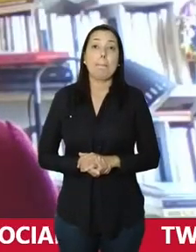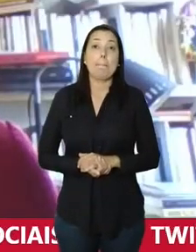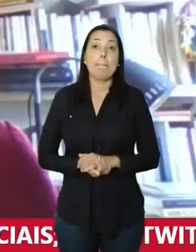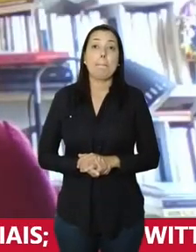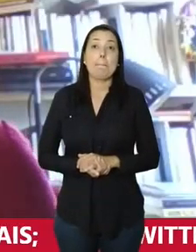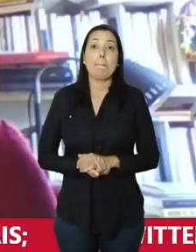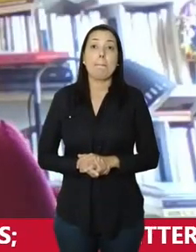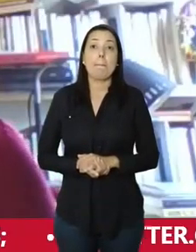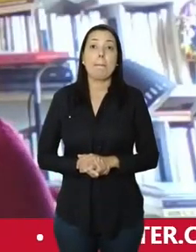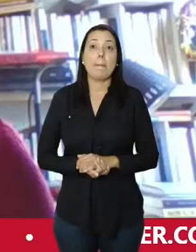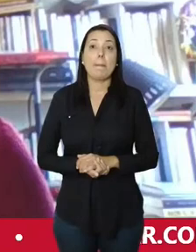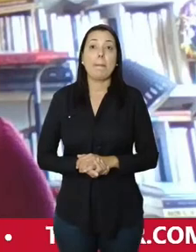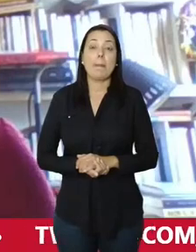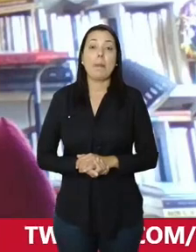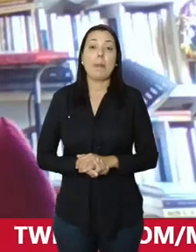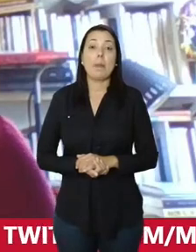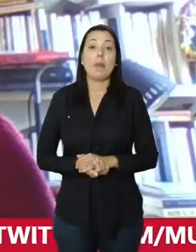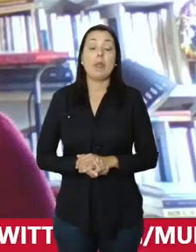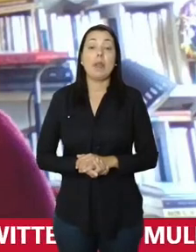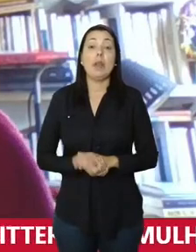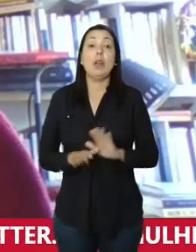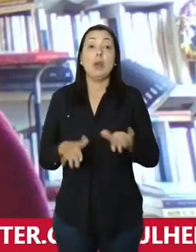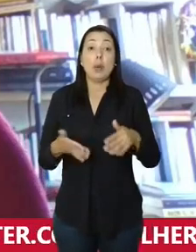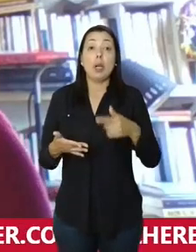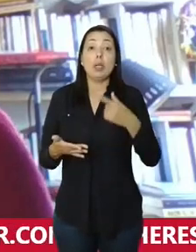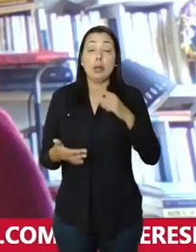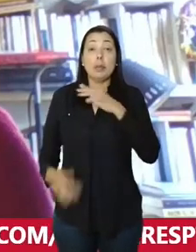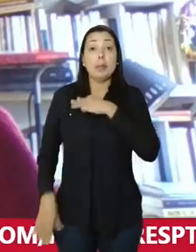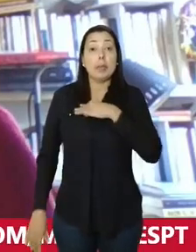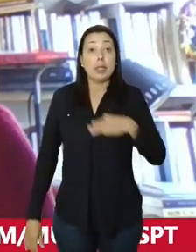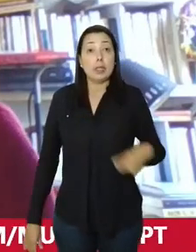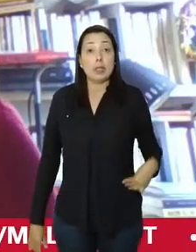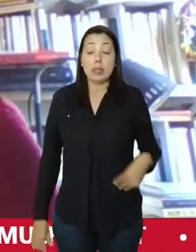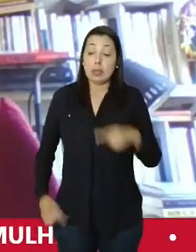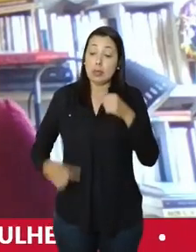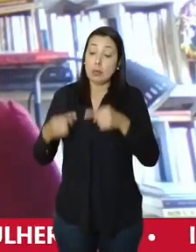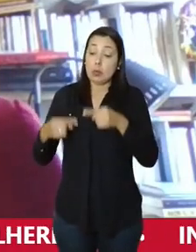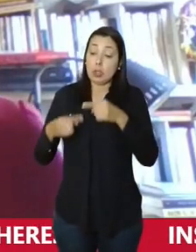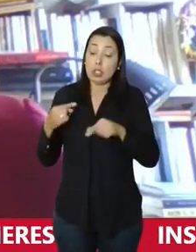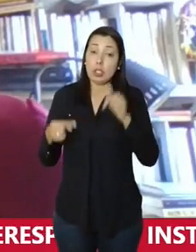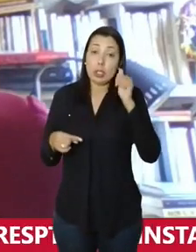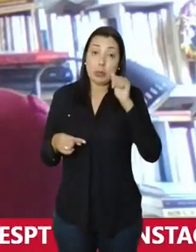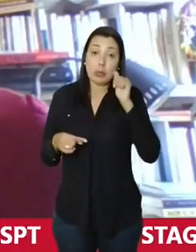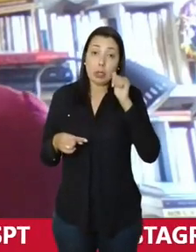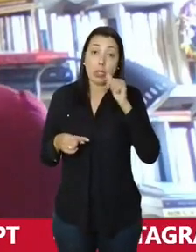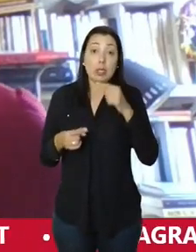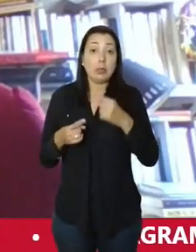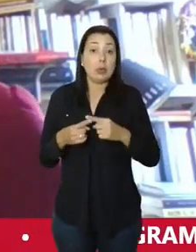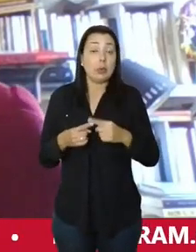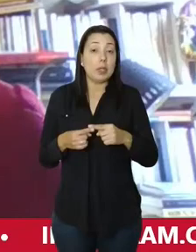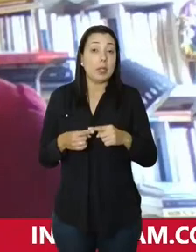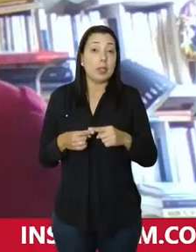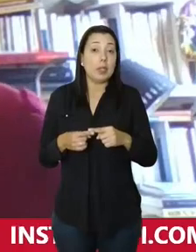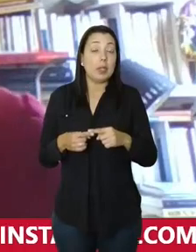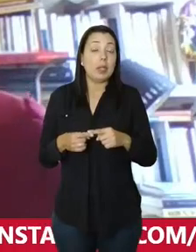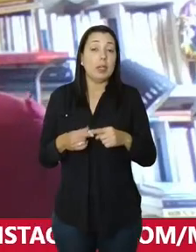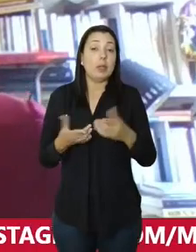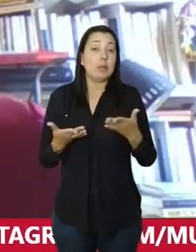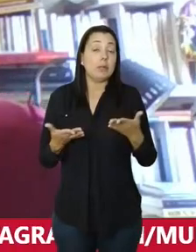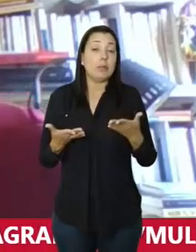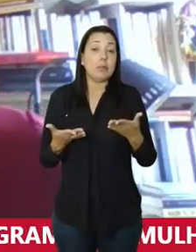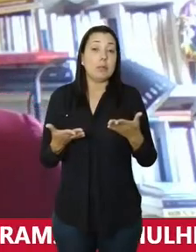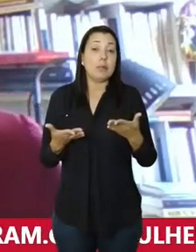eu, quando fui ministra da Secretaria de Política para as Mulheres, porque não tenho especial,